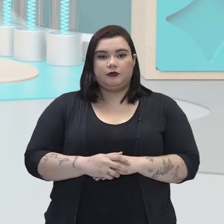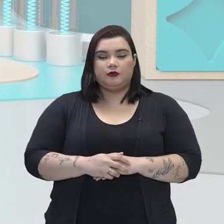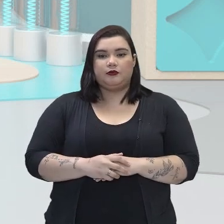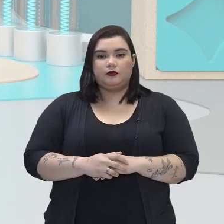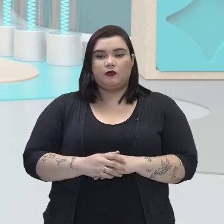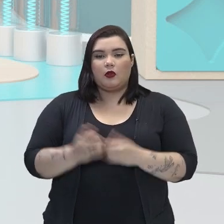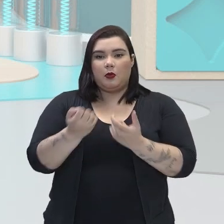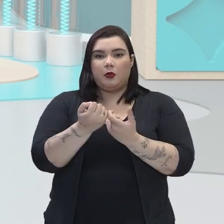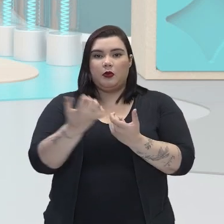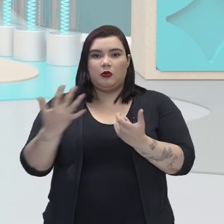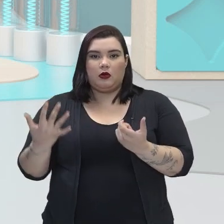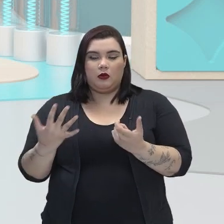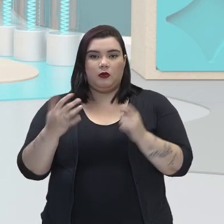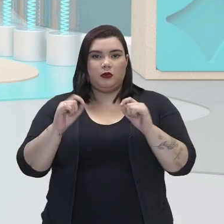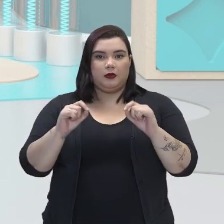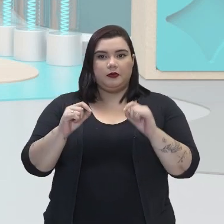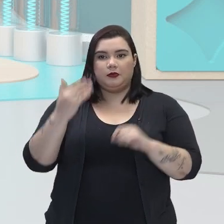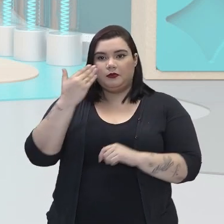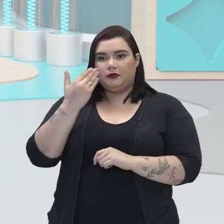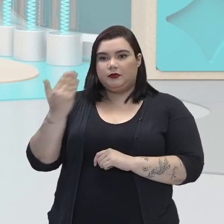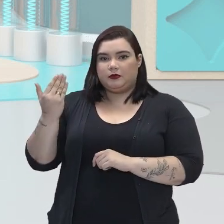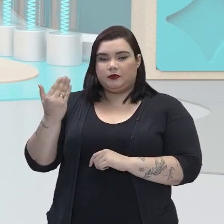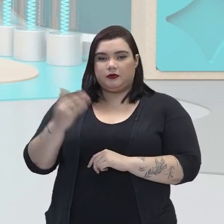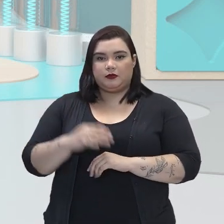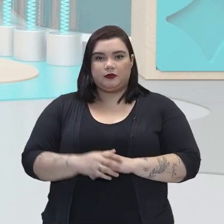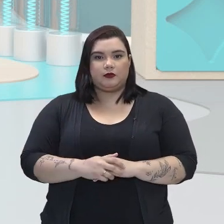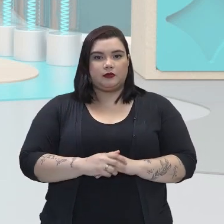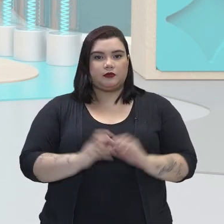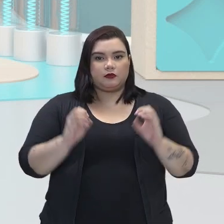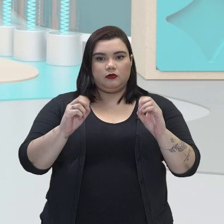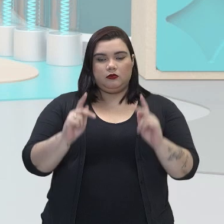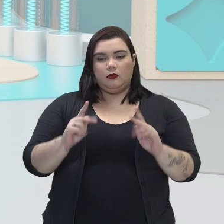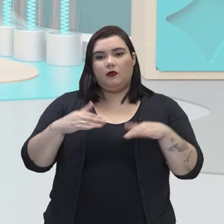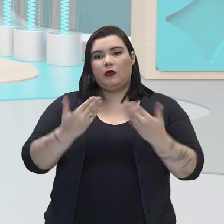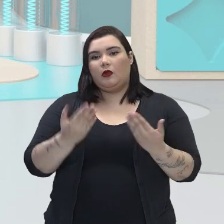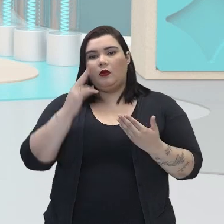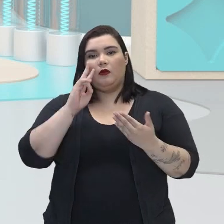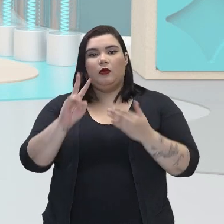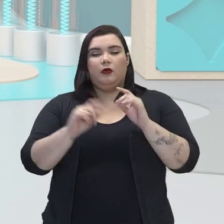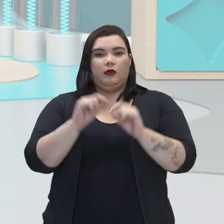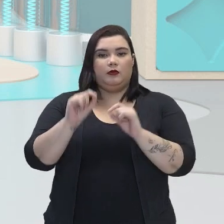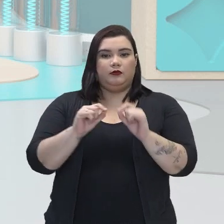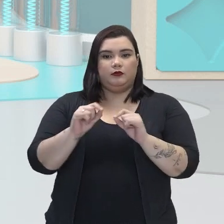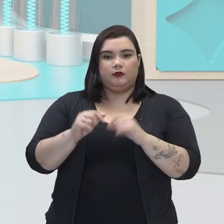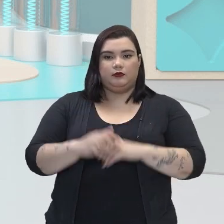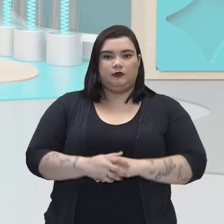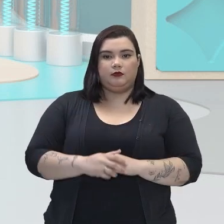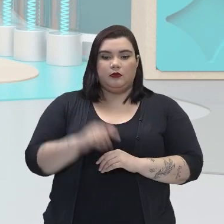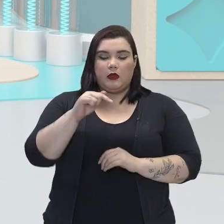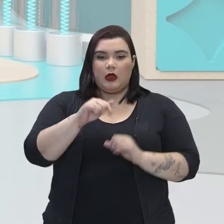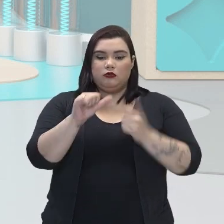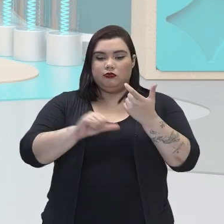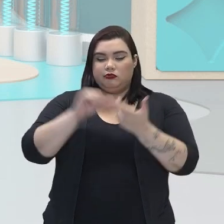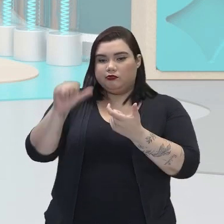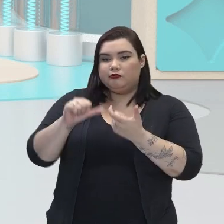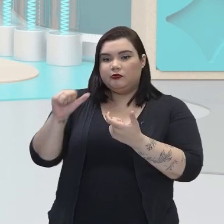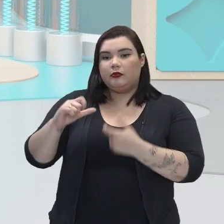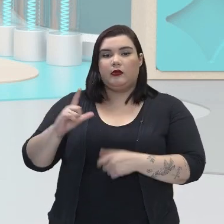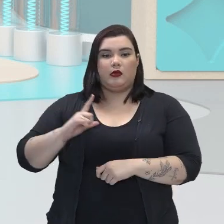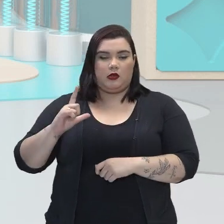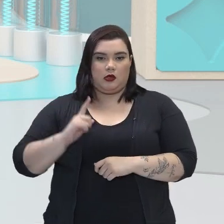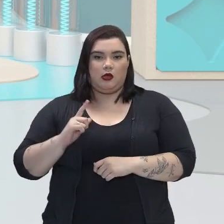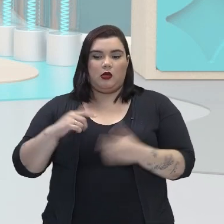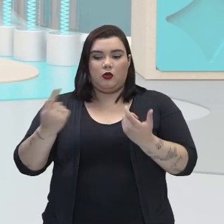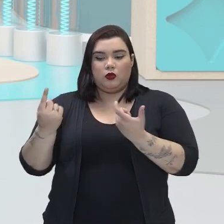two house, ok? Então, vimos aqui que essa transição acontece, né, do